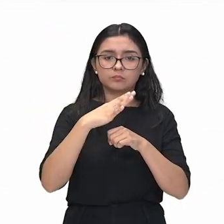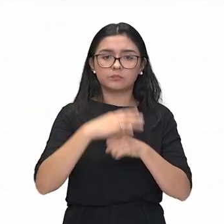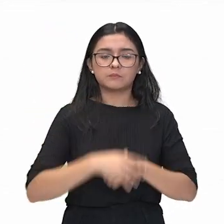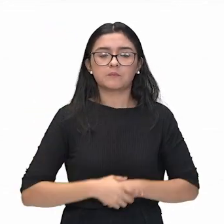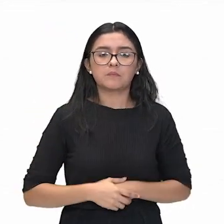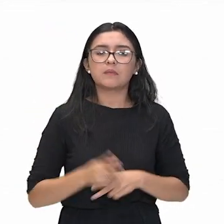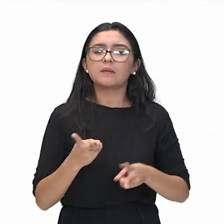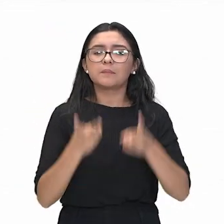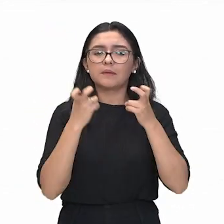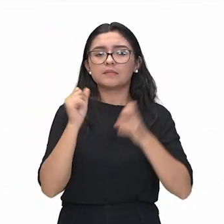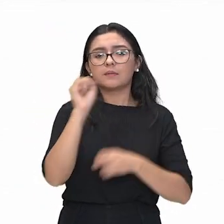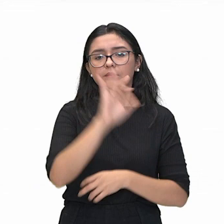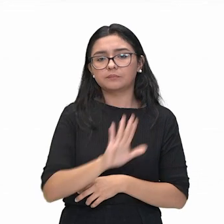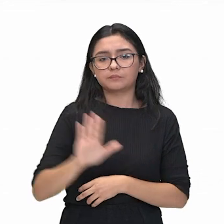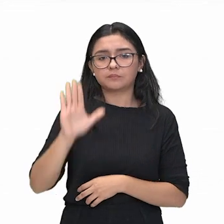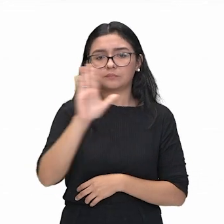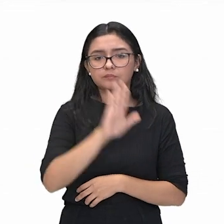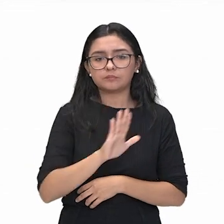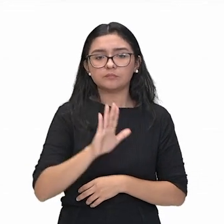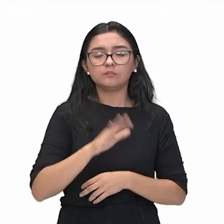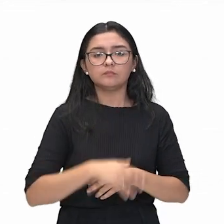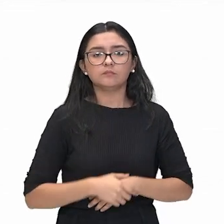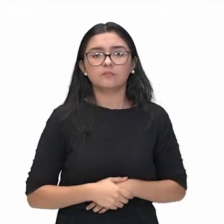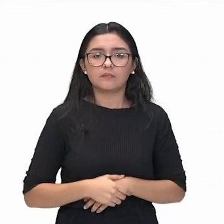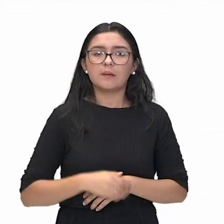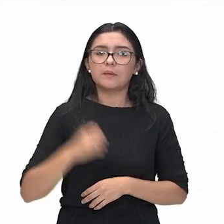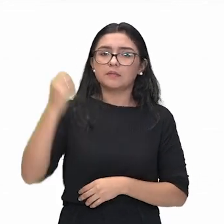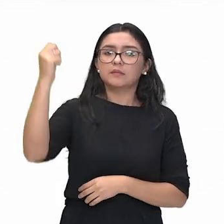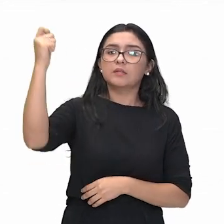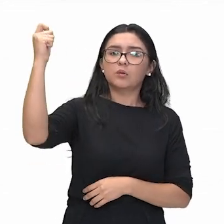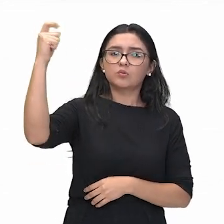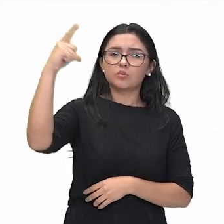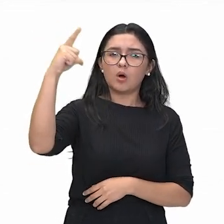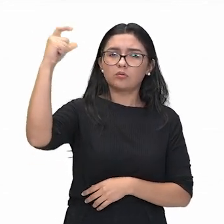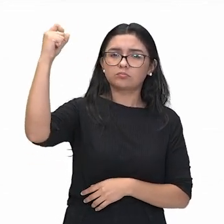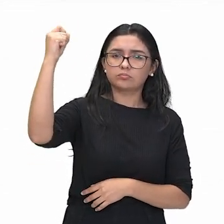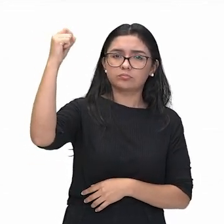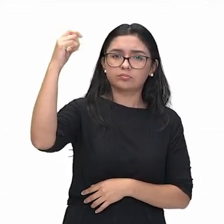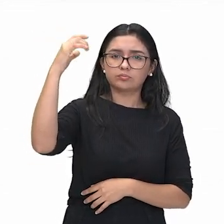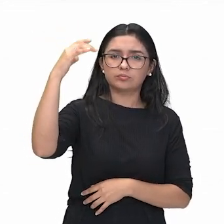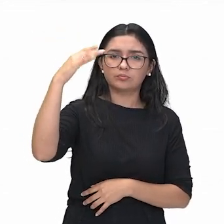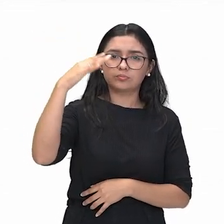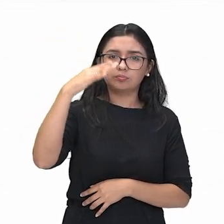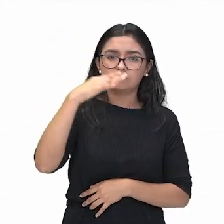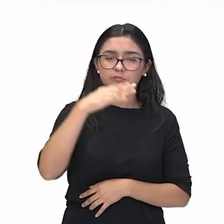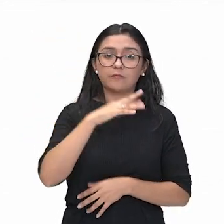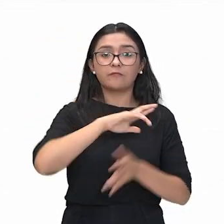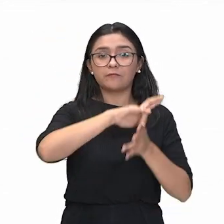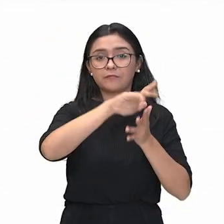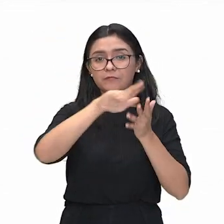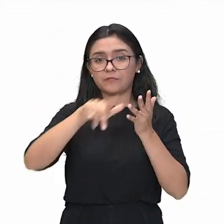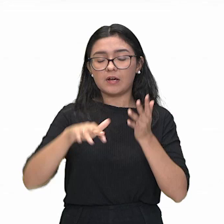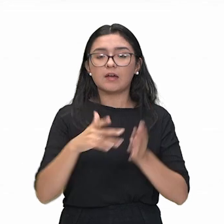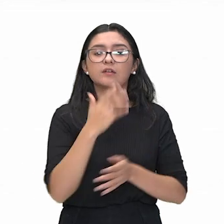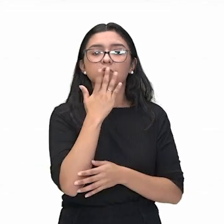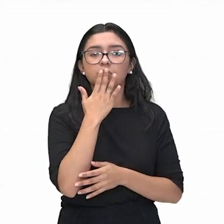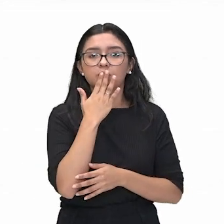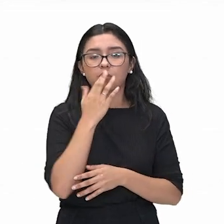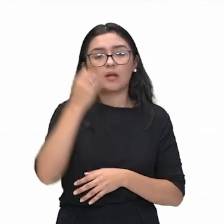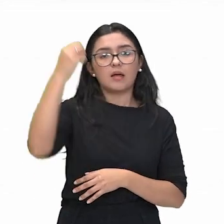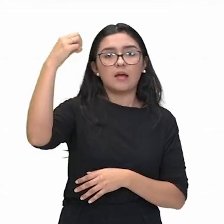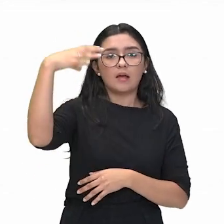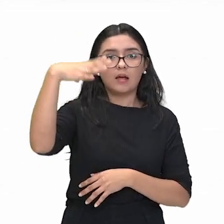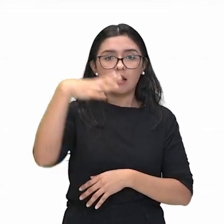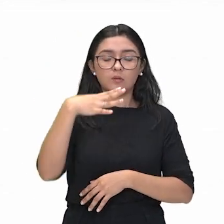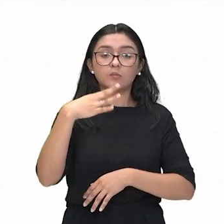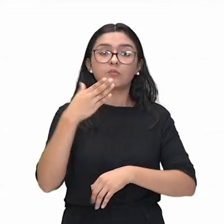passa por um meio que tem matéria, ela acaba se dispersando, ou seja, se dividindo em várias cores. A luz branca é uma junção